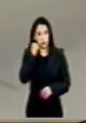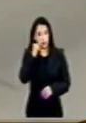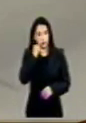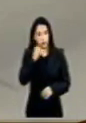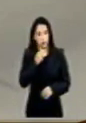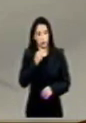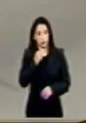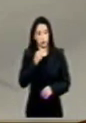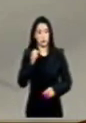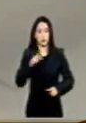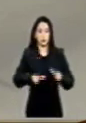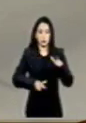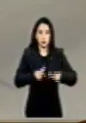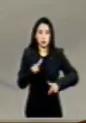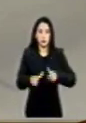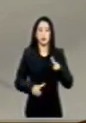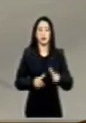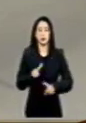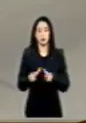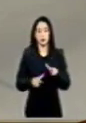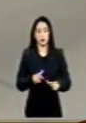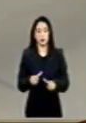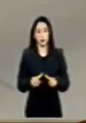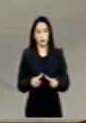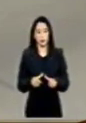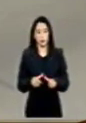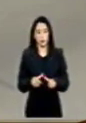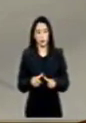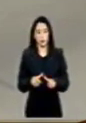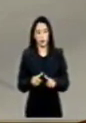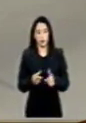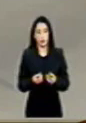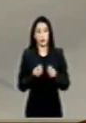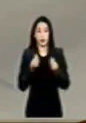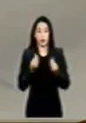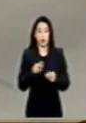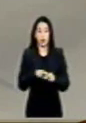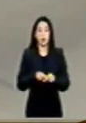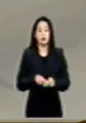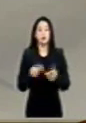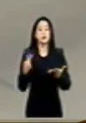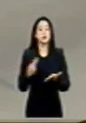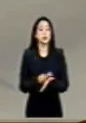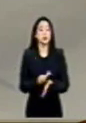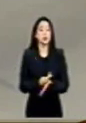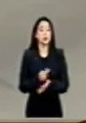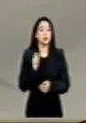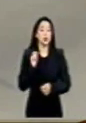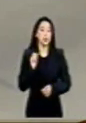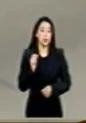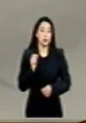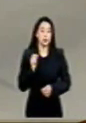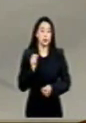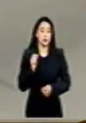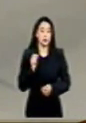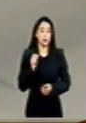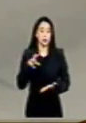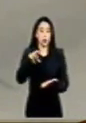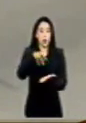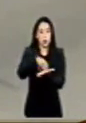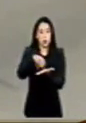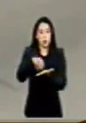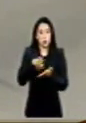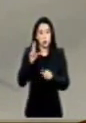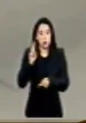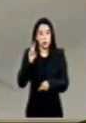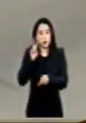a função parlamentar e, por isso, ela atinge, obviamente, o núcleo de